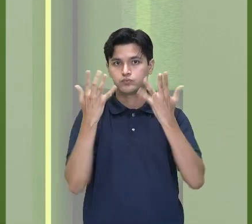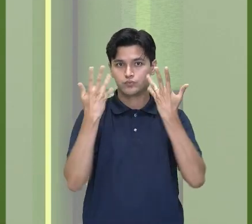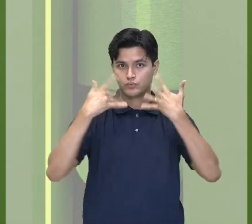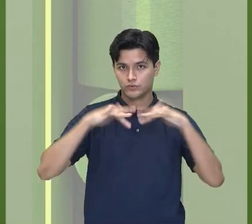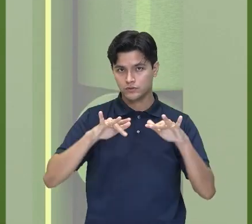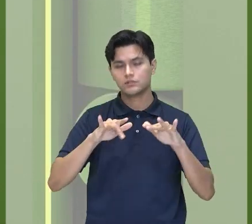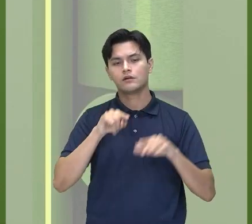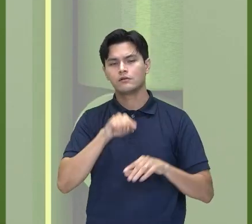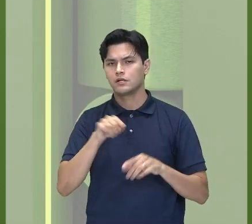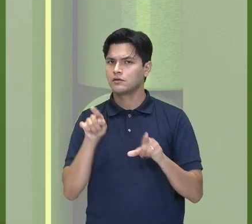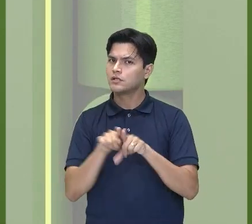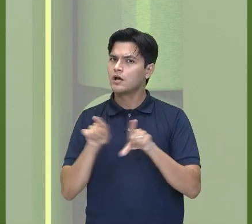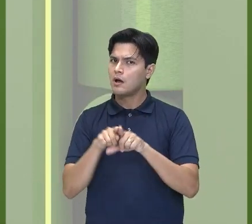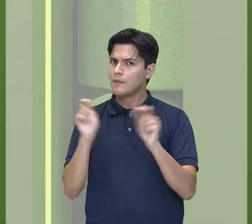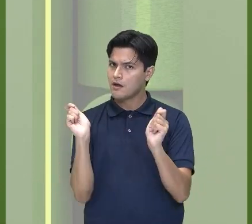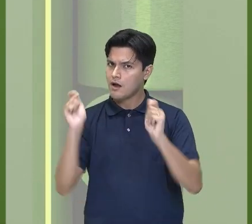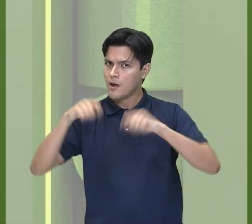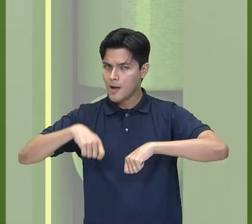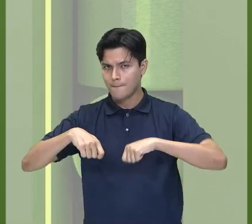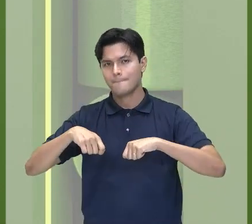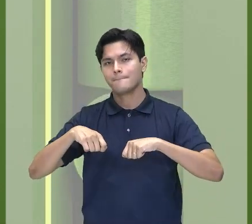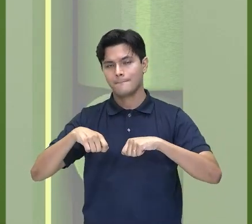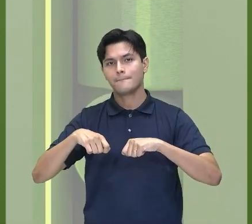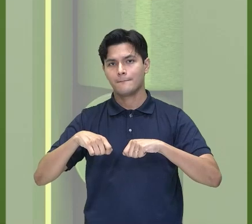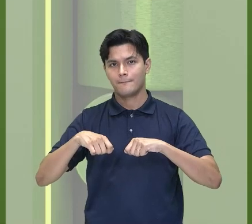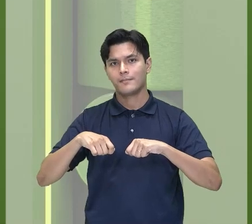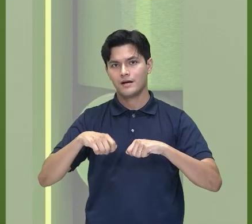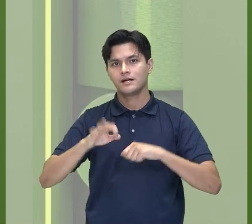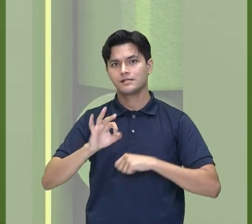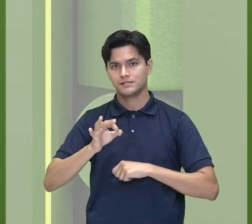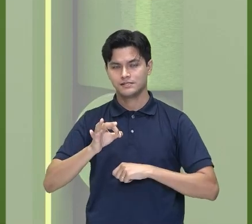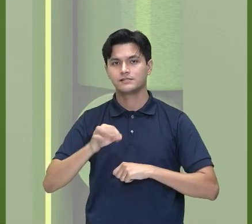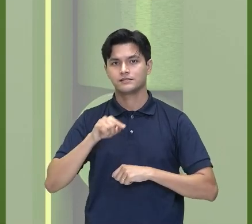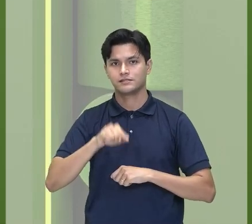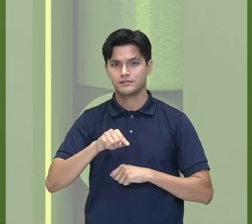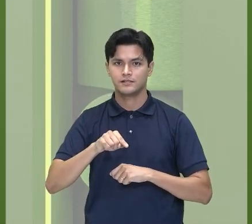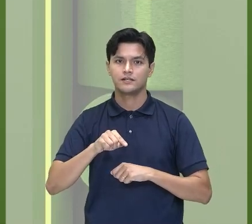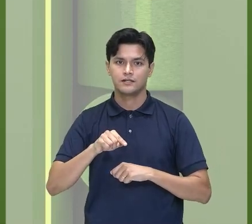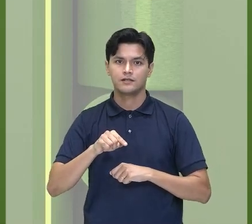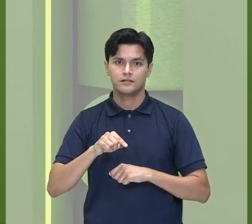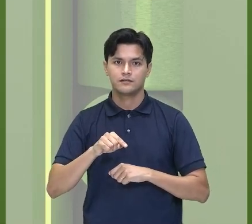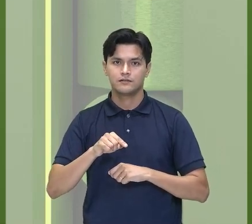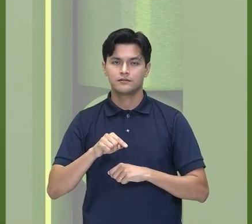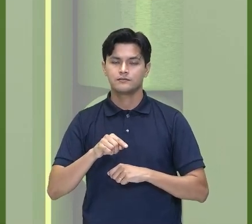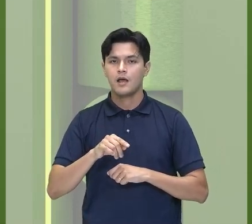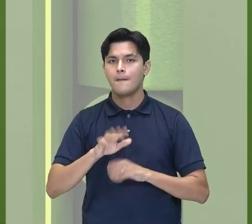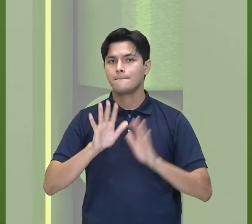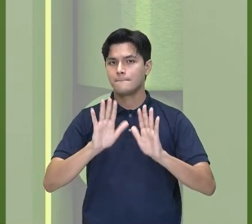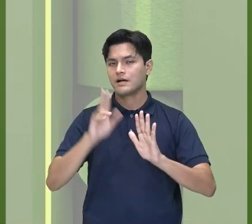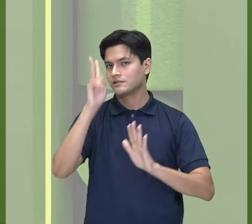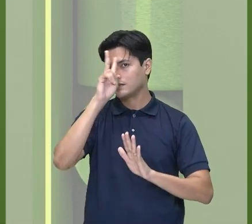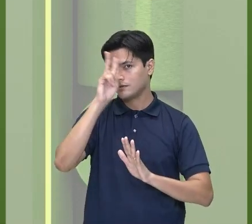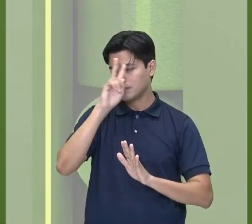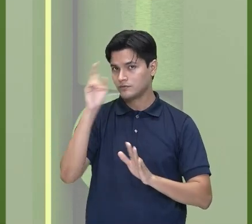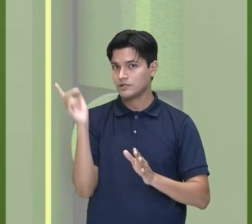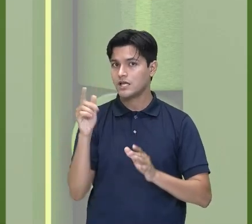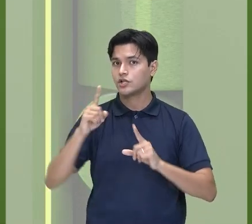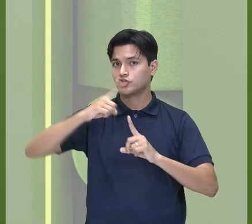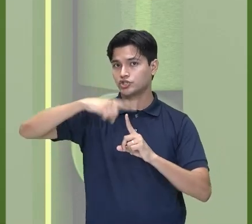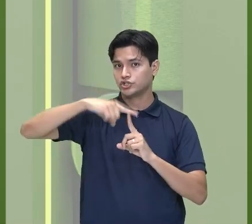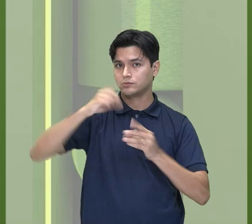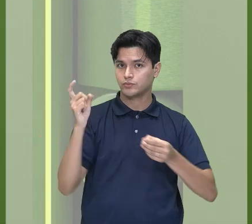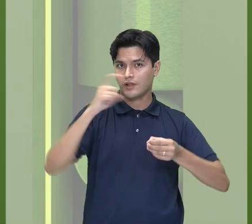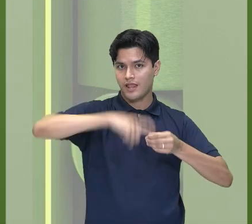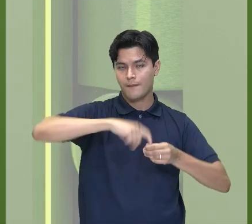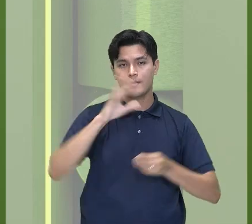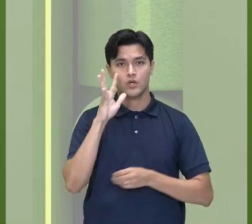tão eficiente quanto, mas a gente está falando aí da questão, né, deles não serem fontes de energia renováveis, tá? E